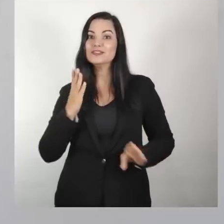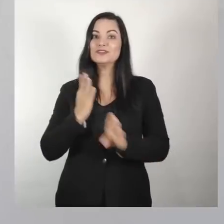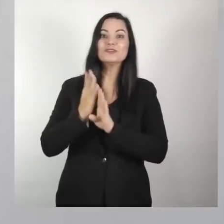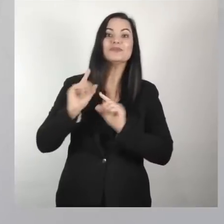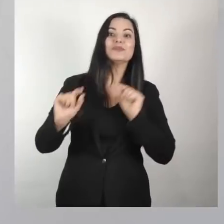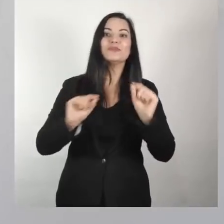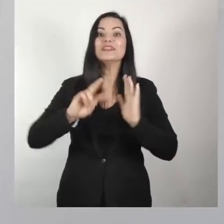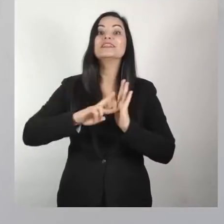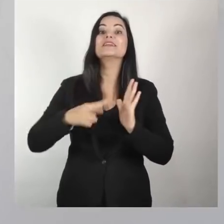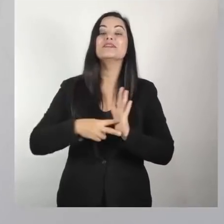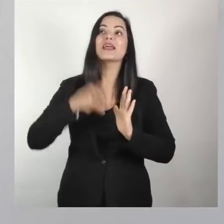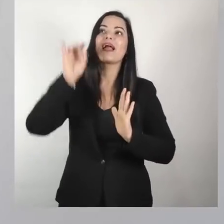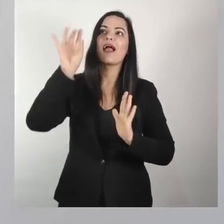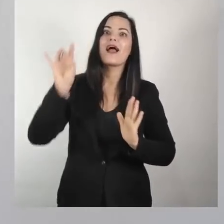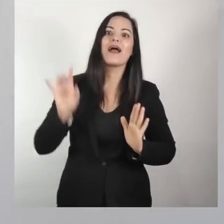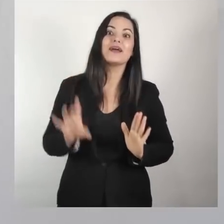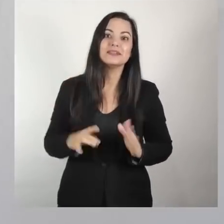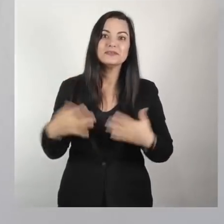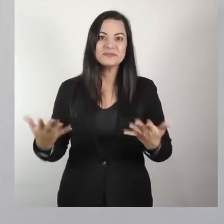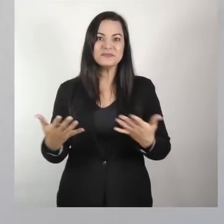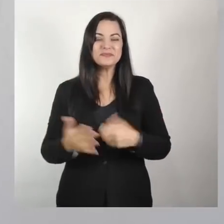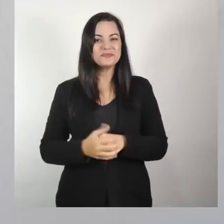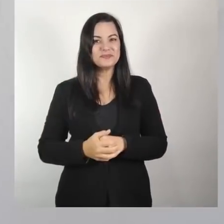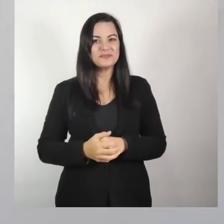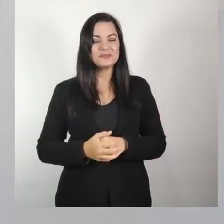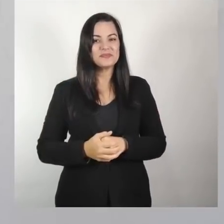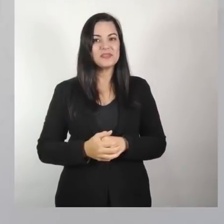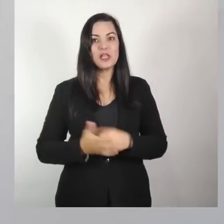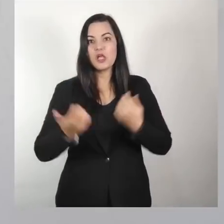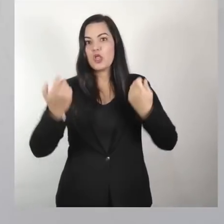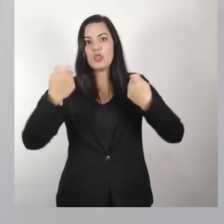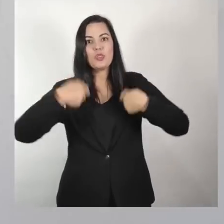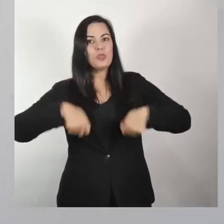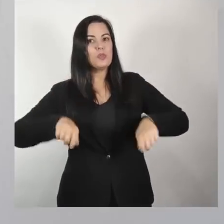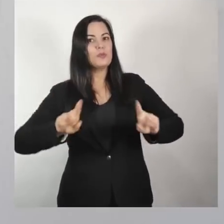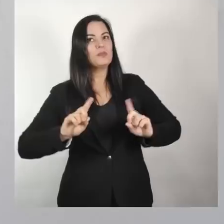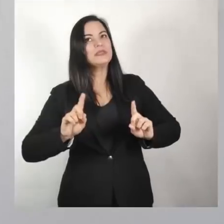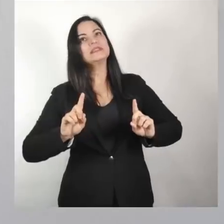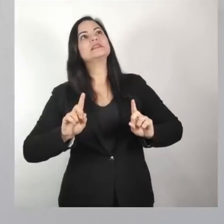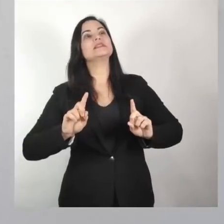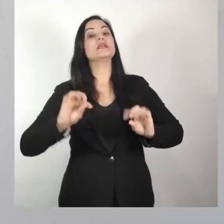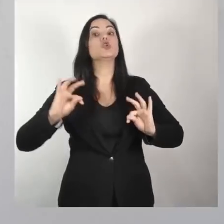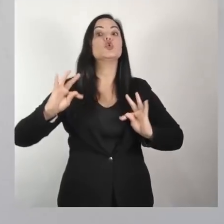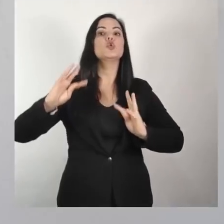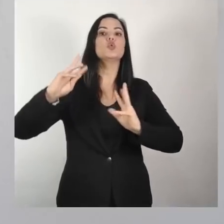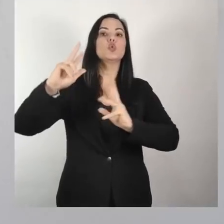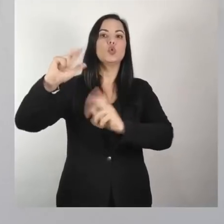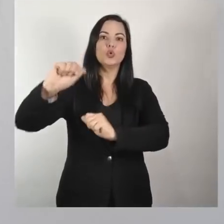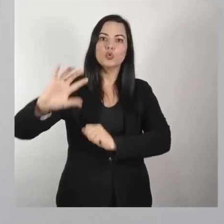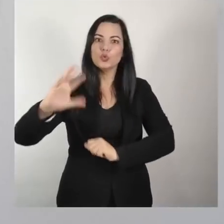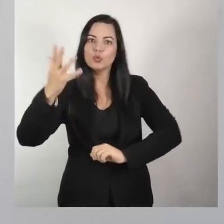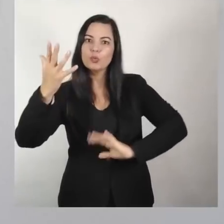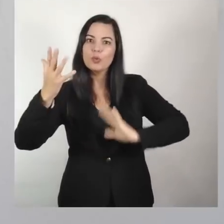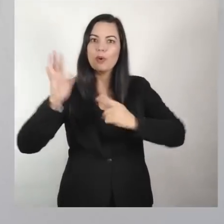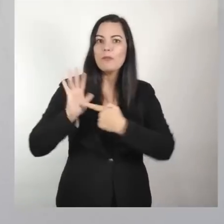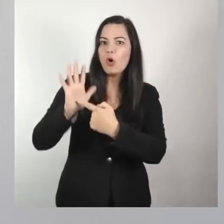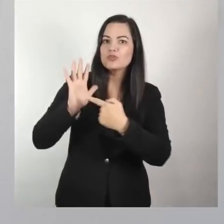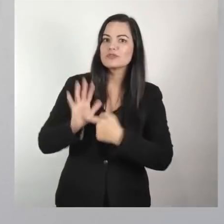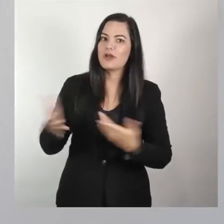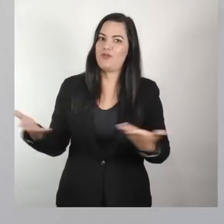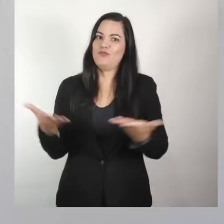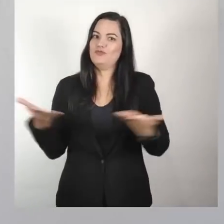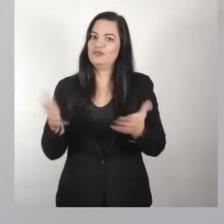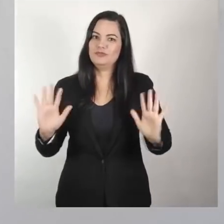algumas dessas siglas. Então, não necessariamente vão ter todas as siglas hoje